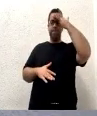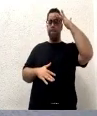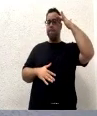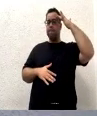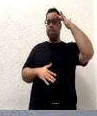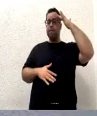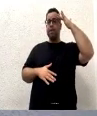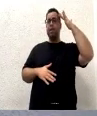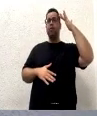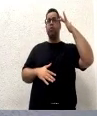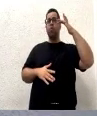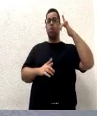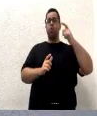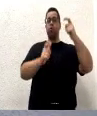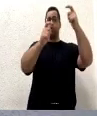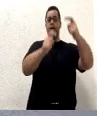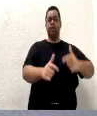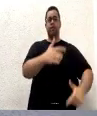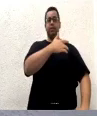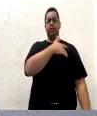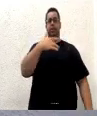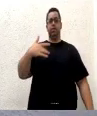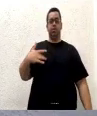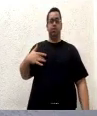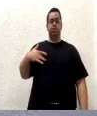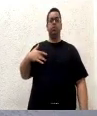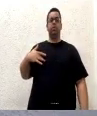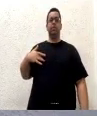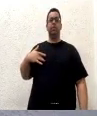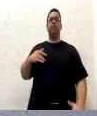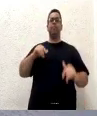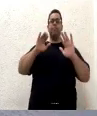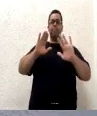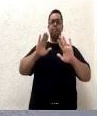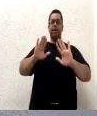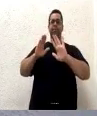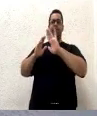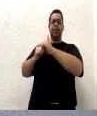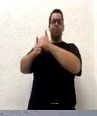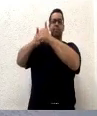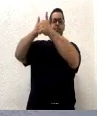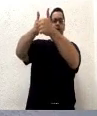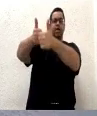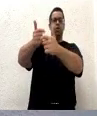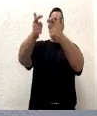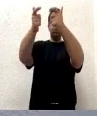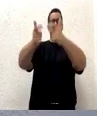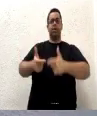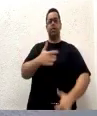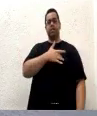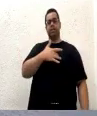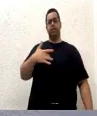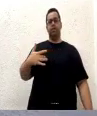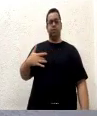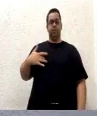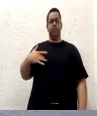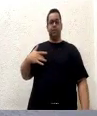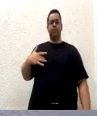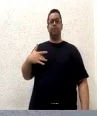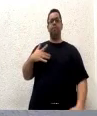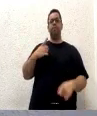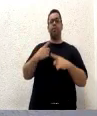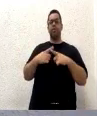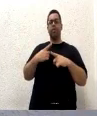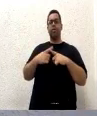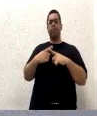unidade do pronto atendimento, mas ele vai ser acompanhado na unidade de saúde, porque daí a enfermeira já